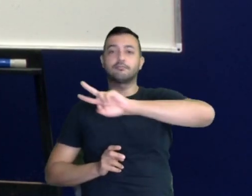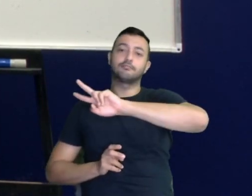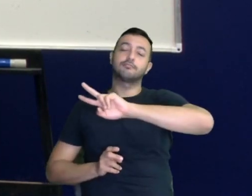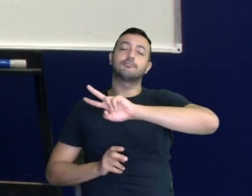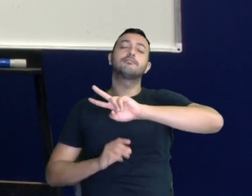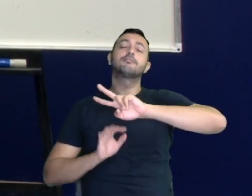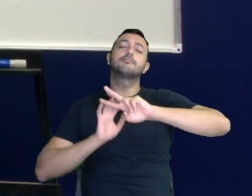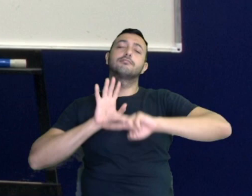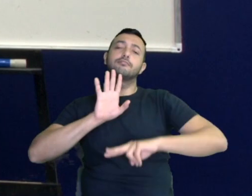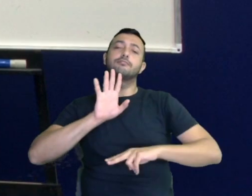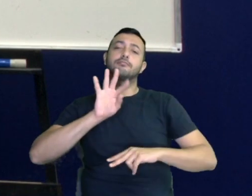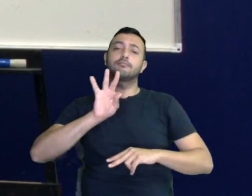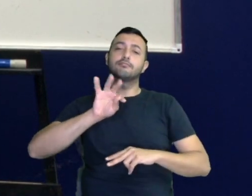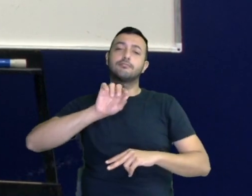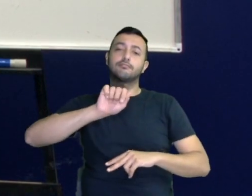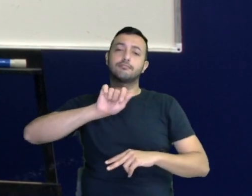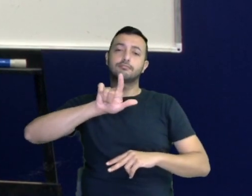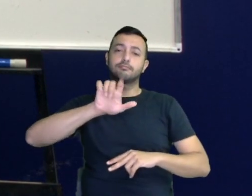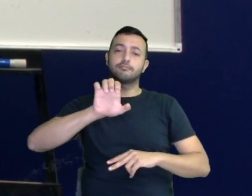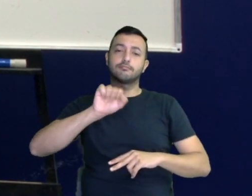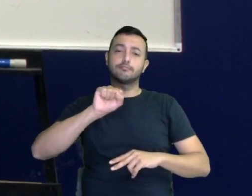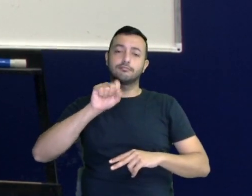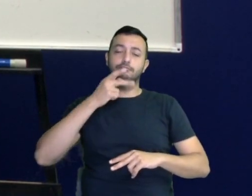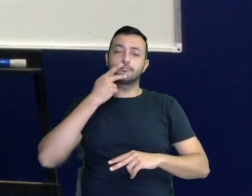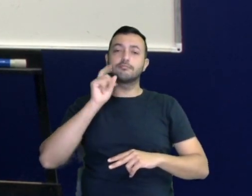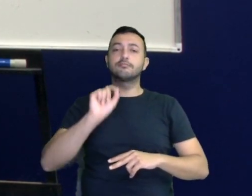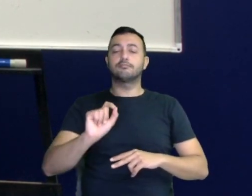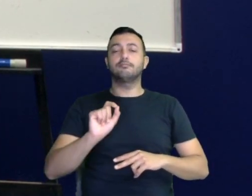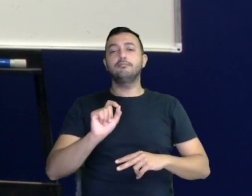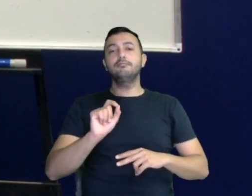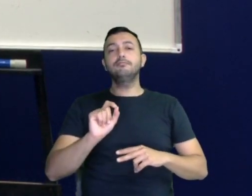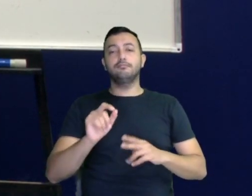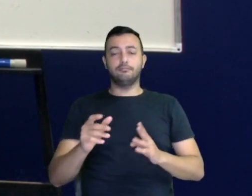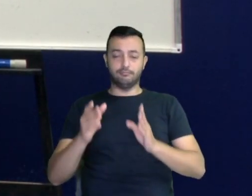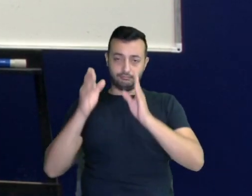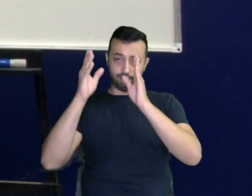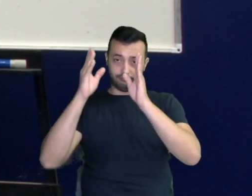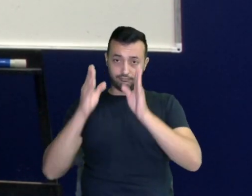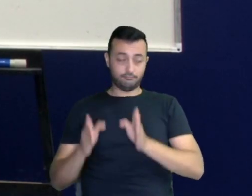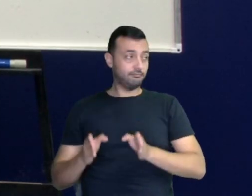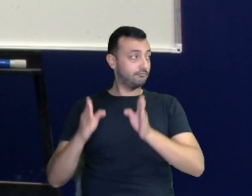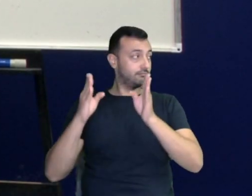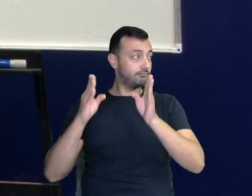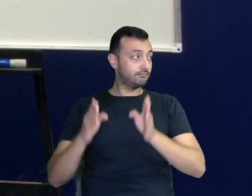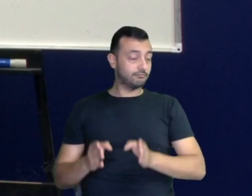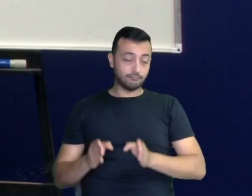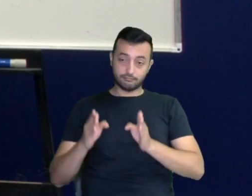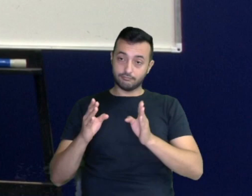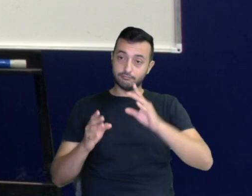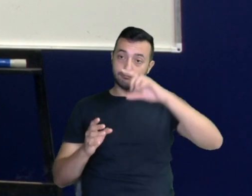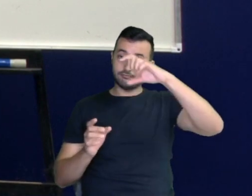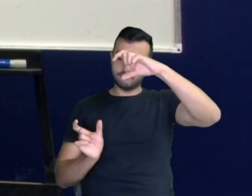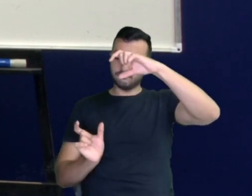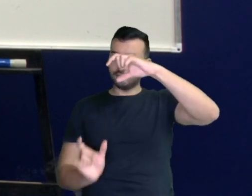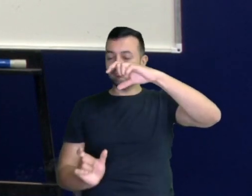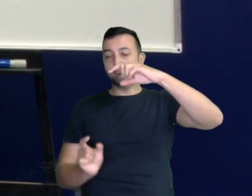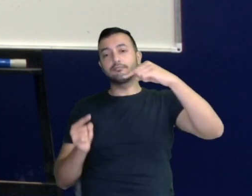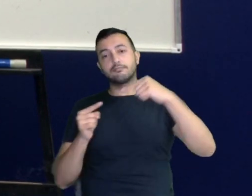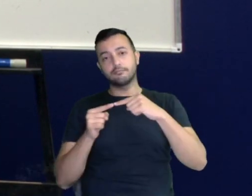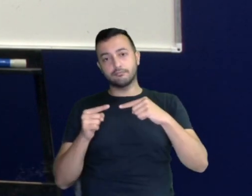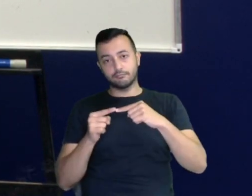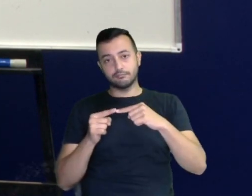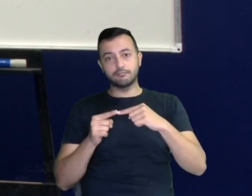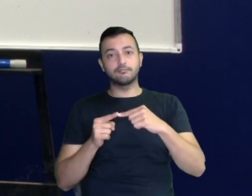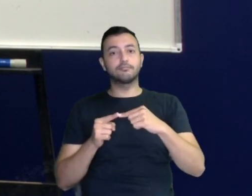o Teorema de Tales? Diz que os segmentos que se obteve nas transversais são proporcionais, ou